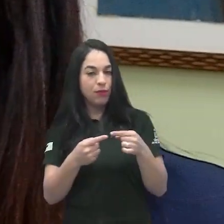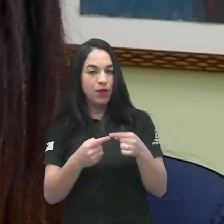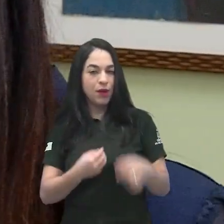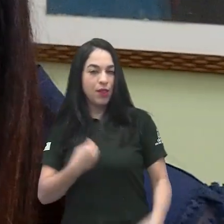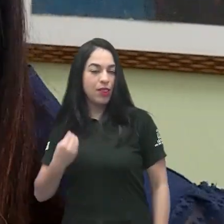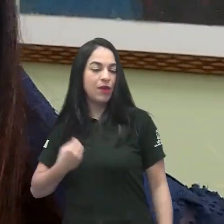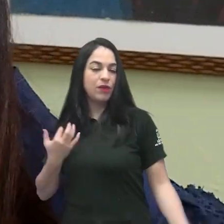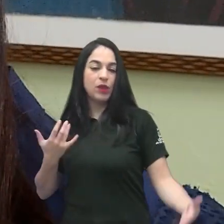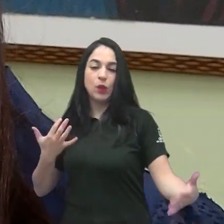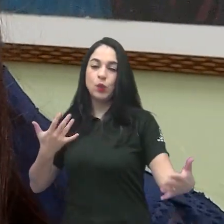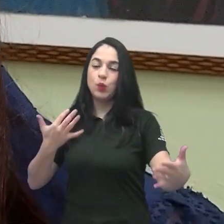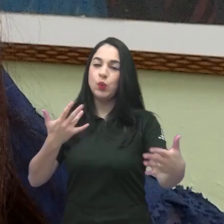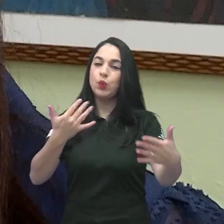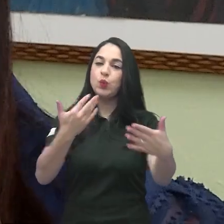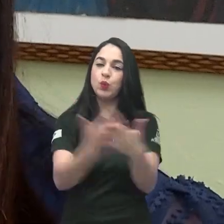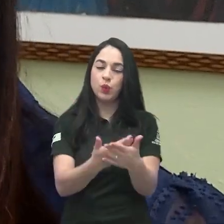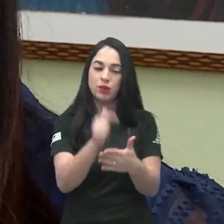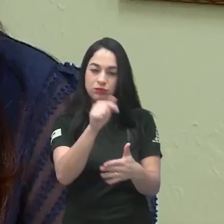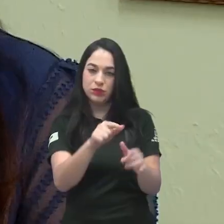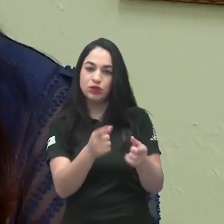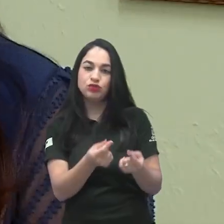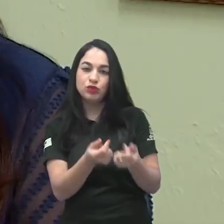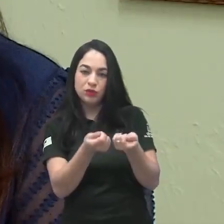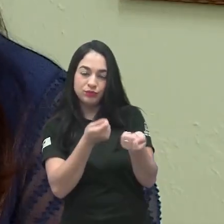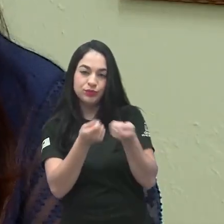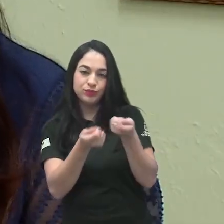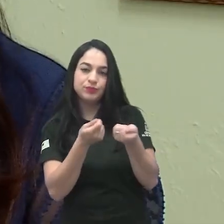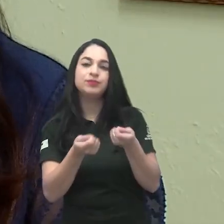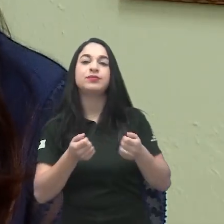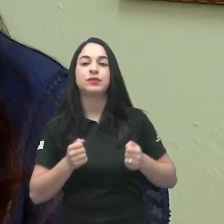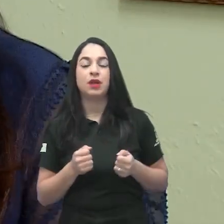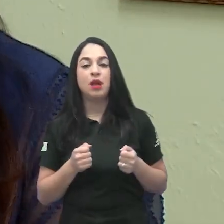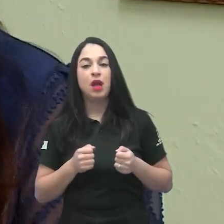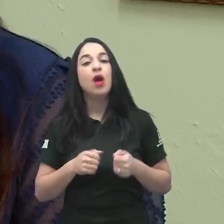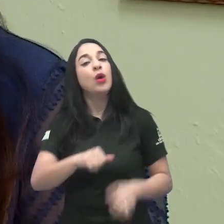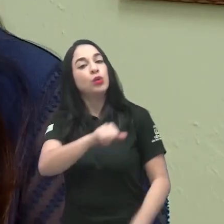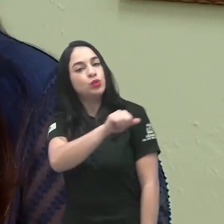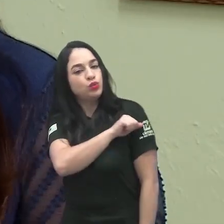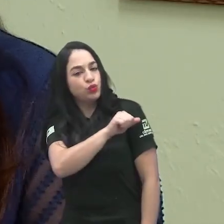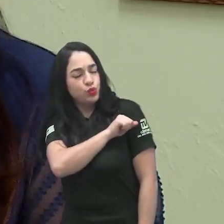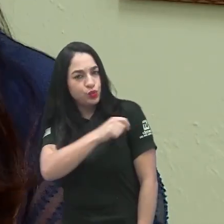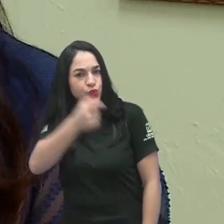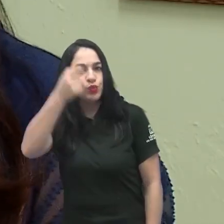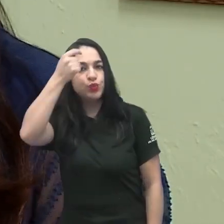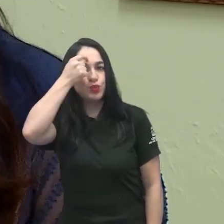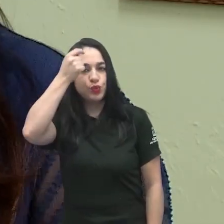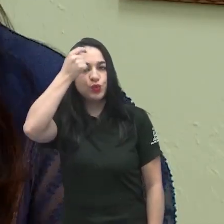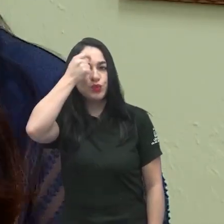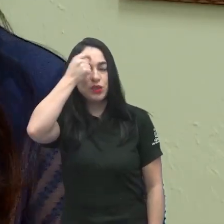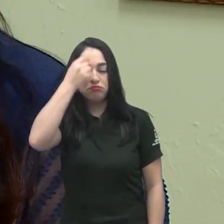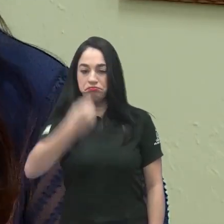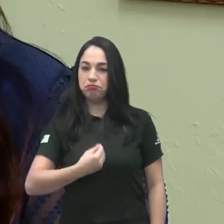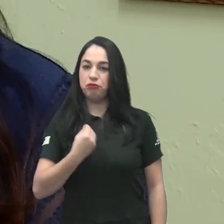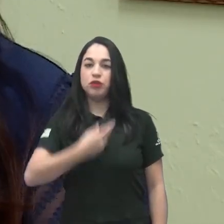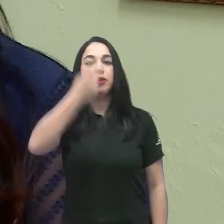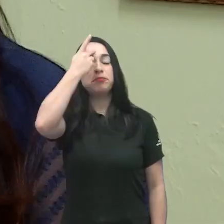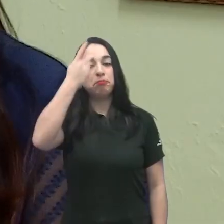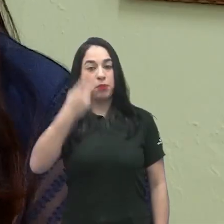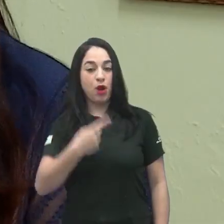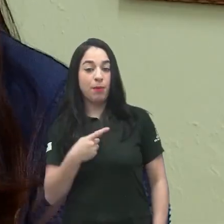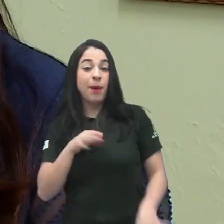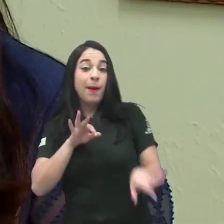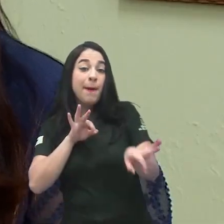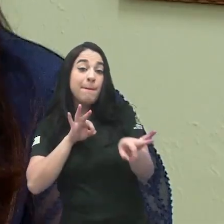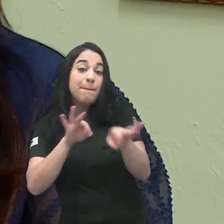os estudantes ao longo da vida. O impacto da educação financeira é permitir que os nossos alunos tomem consciência